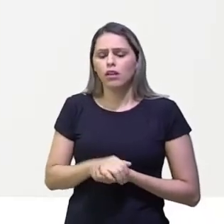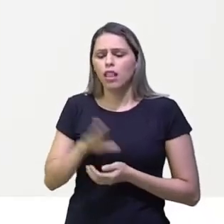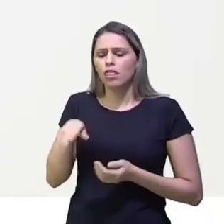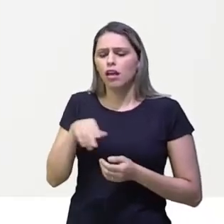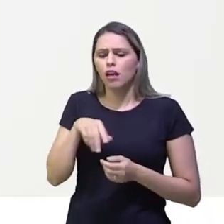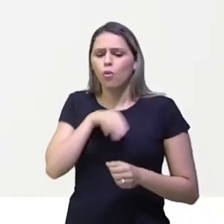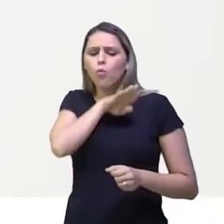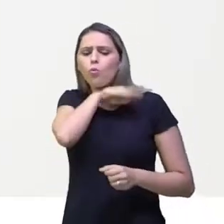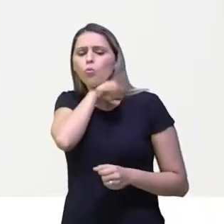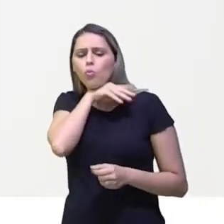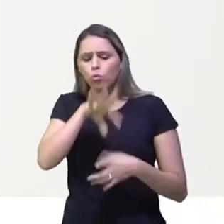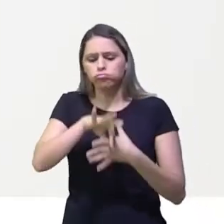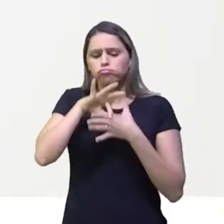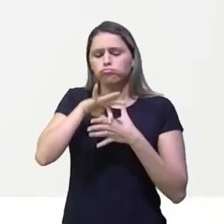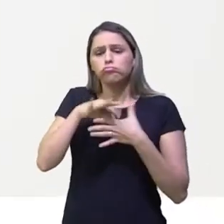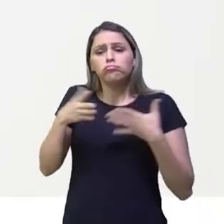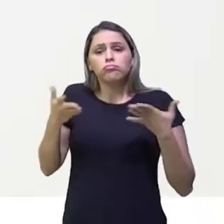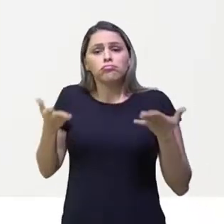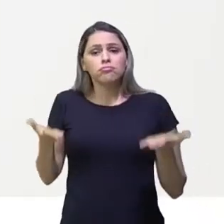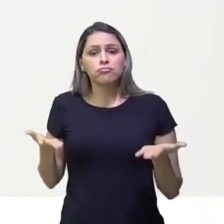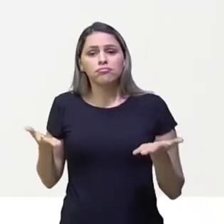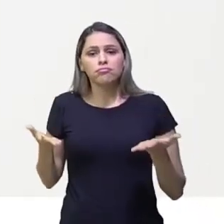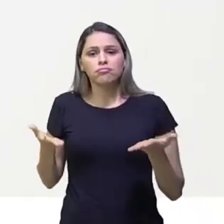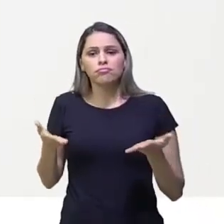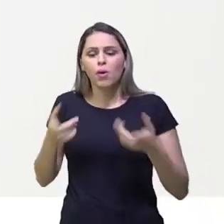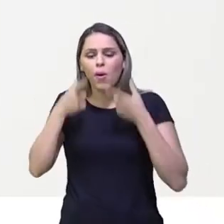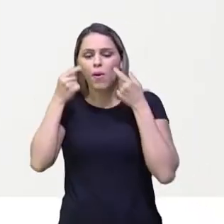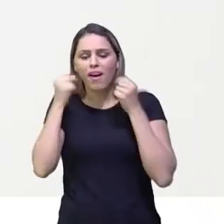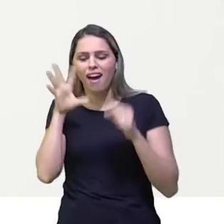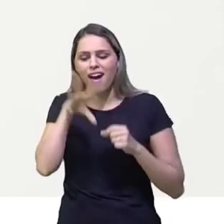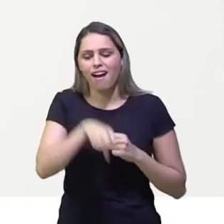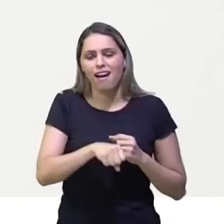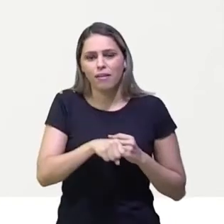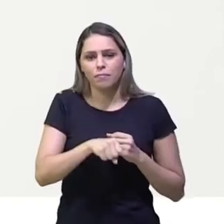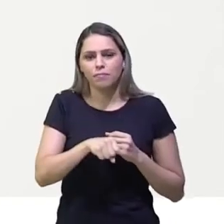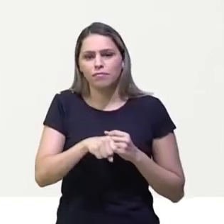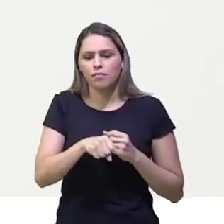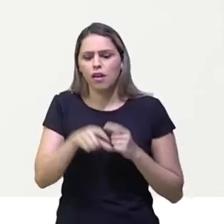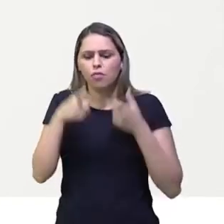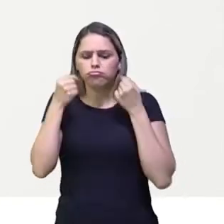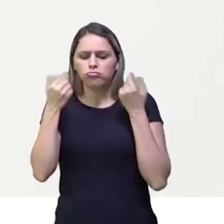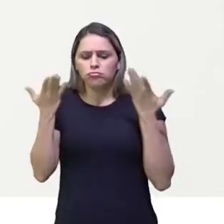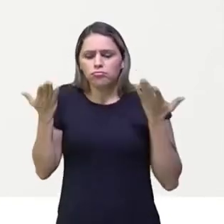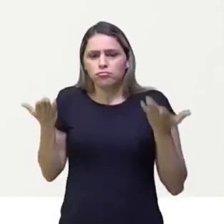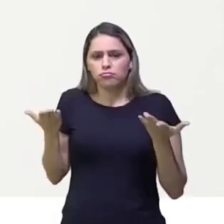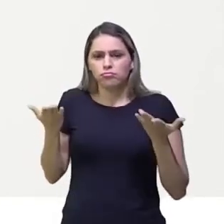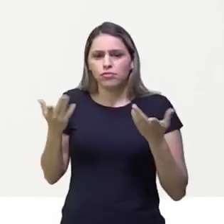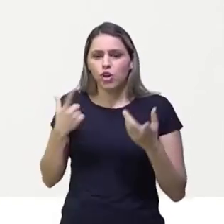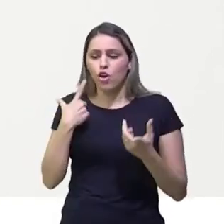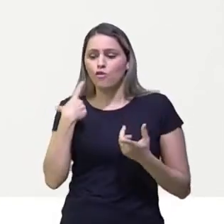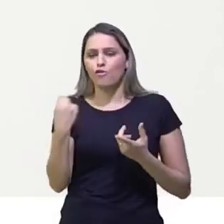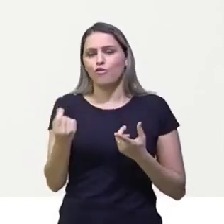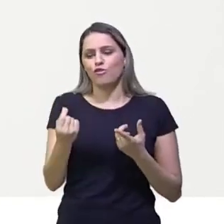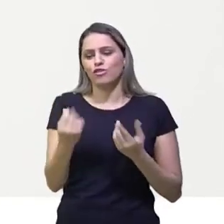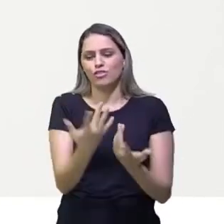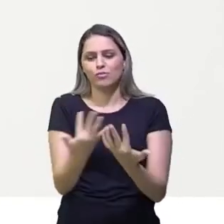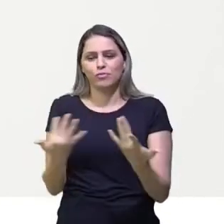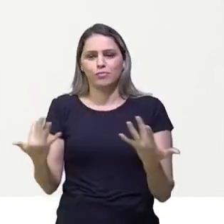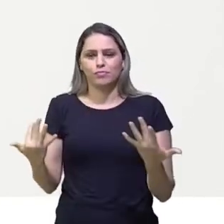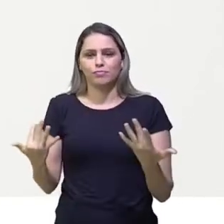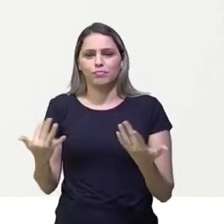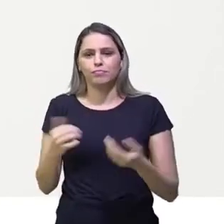Cadê o toucinho que estava aqui? O gato comeu. Cadê o gato? Fugiu para o mato.